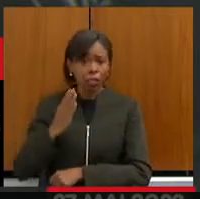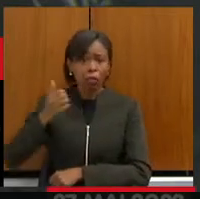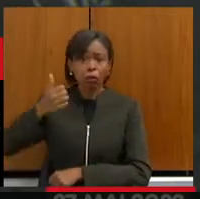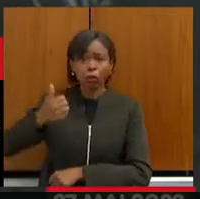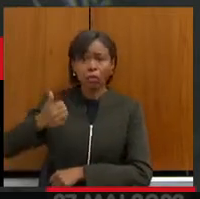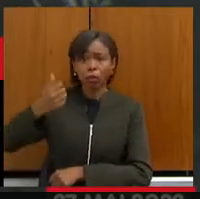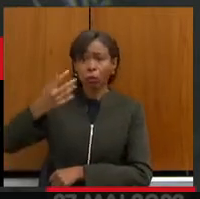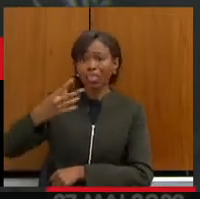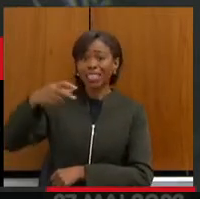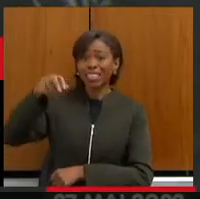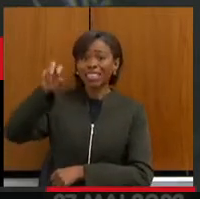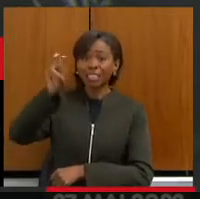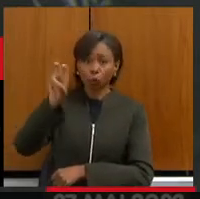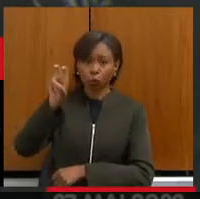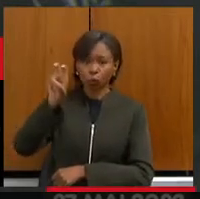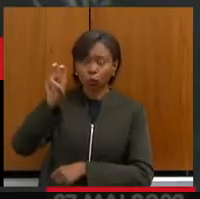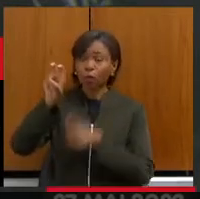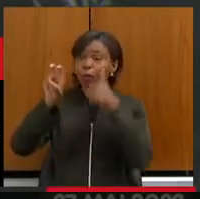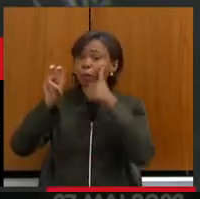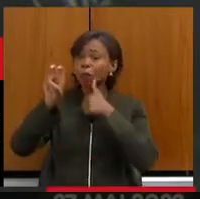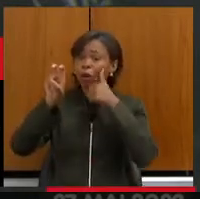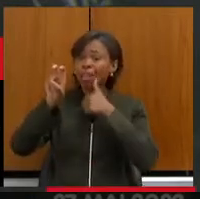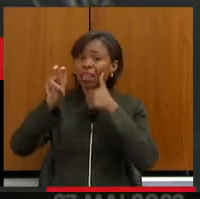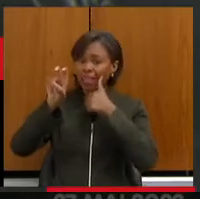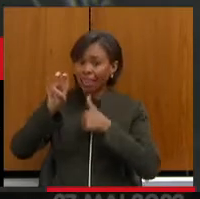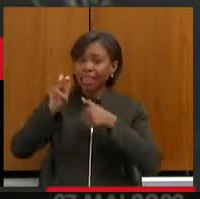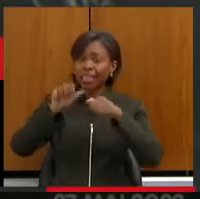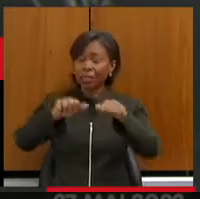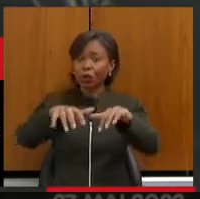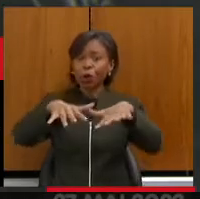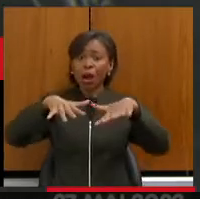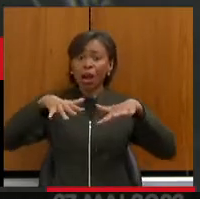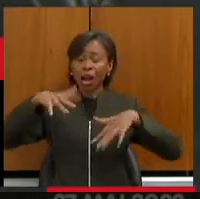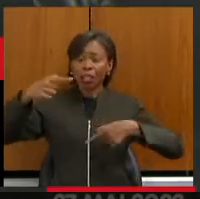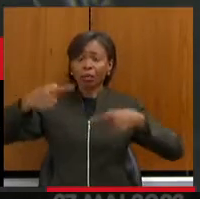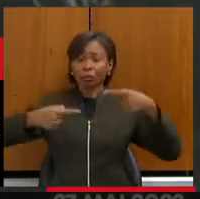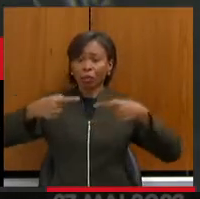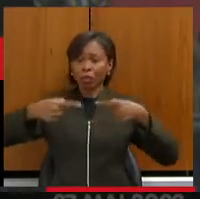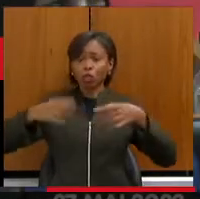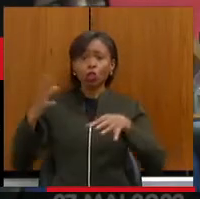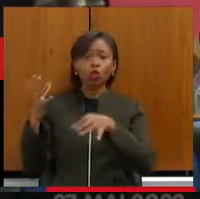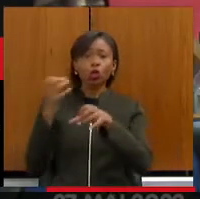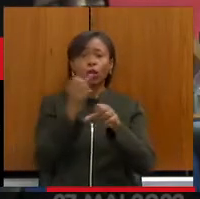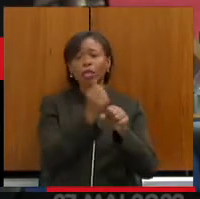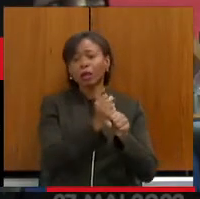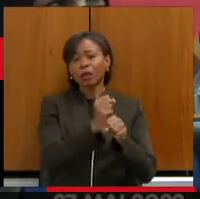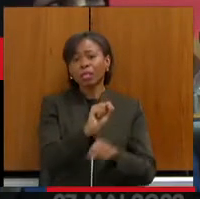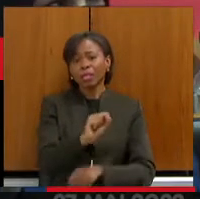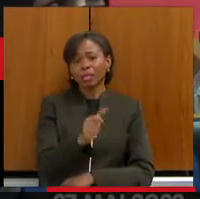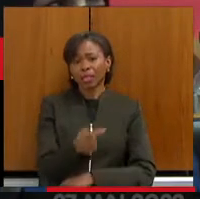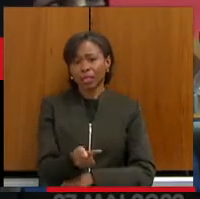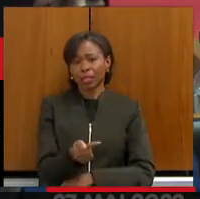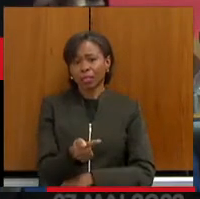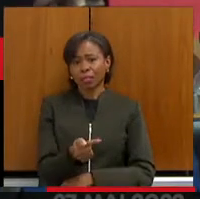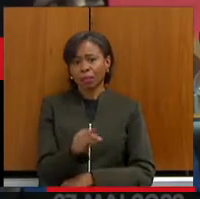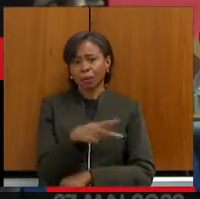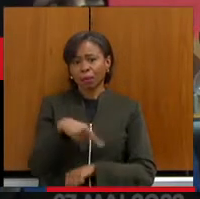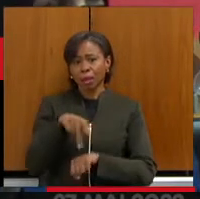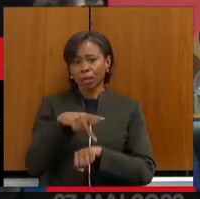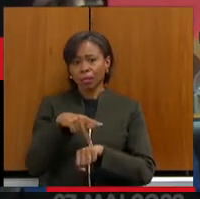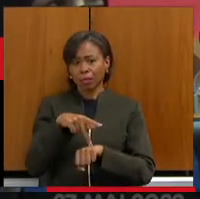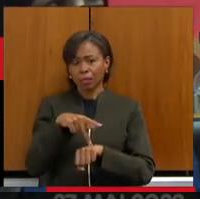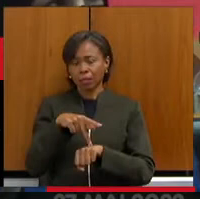145 no ranking do número de mulheres no Parlamento num total de 87 países ocupamos a